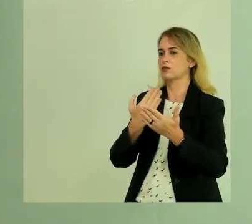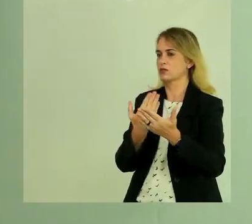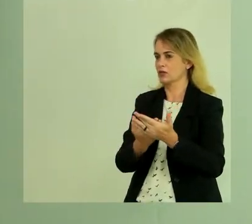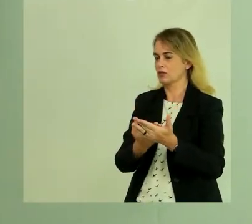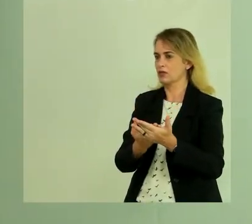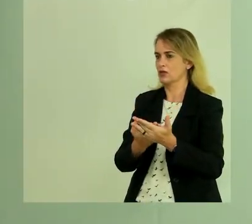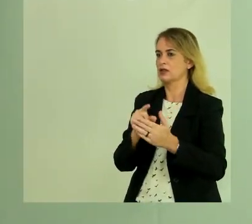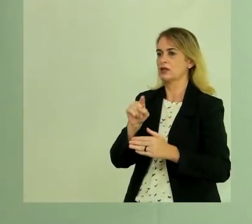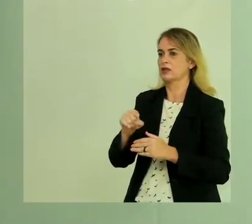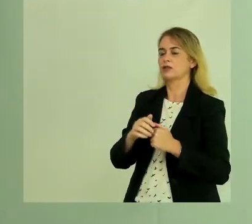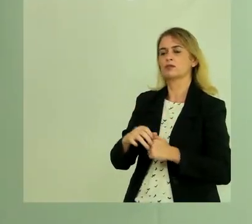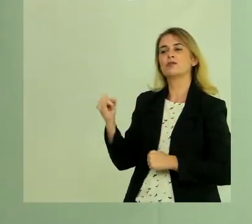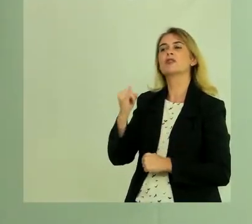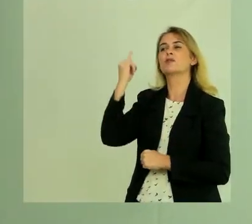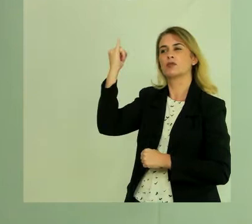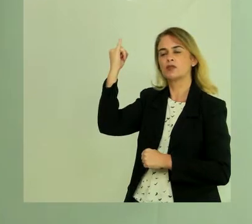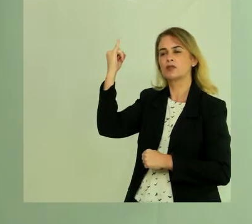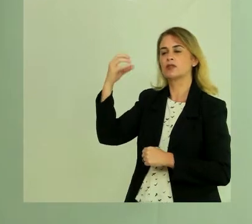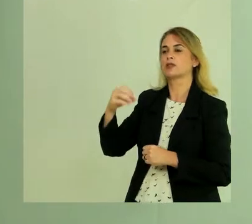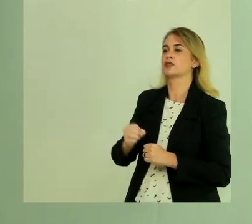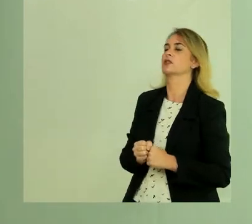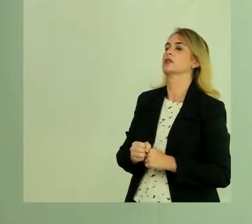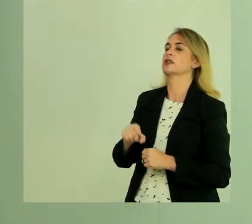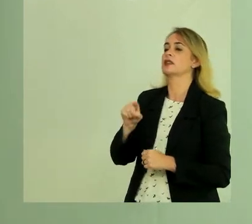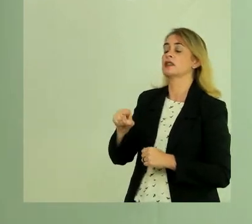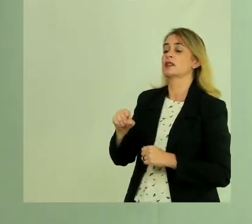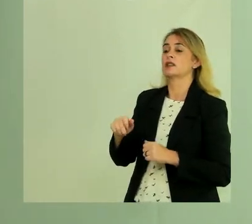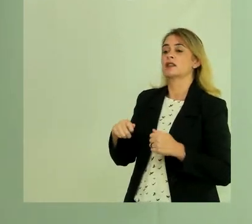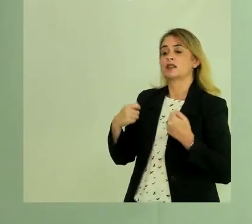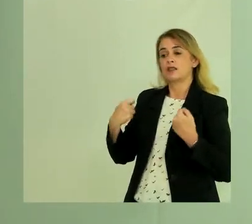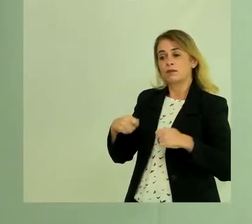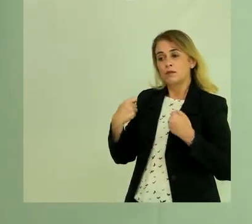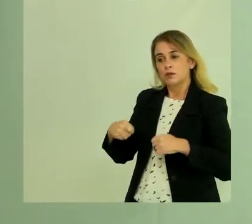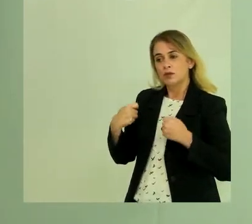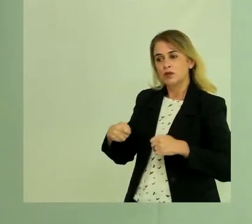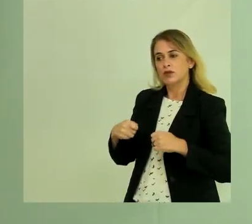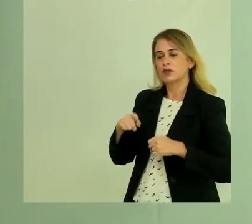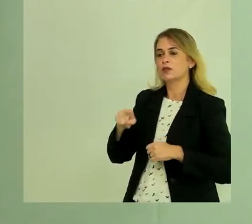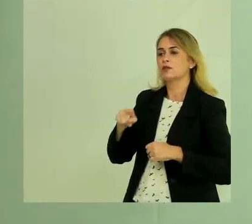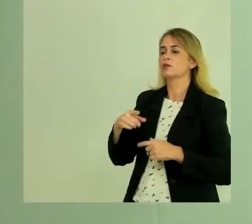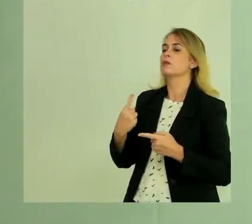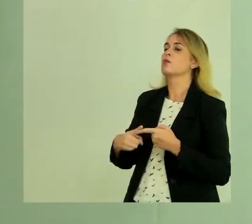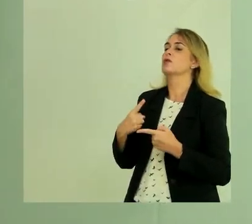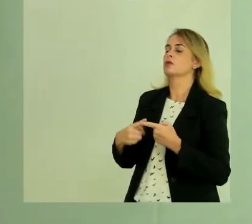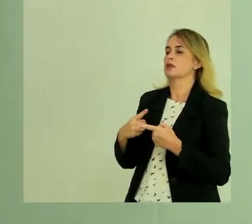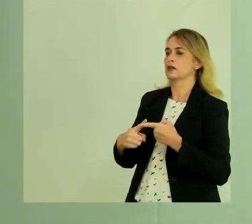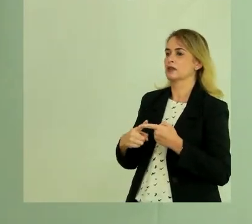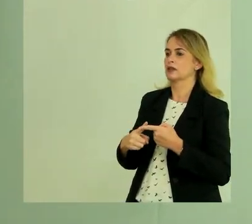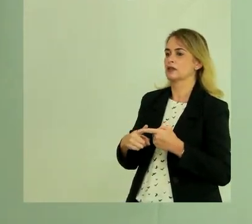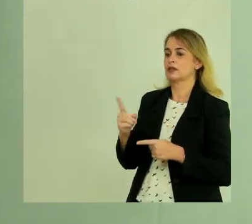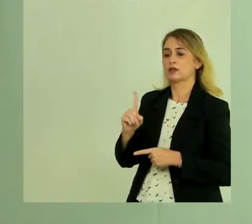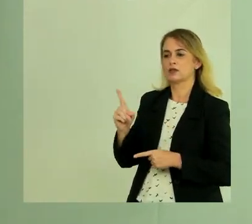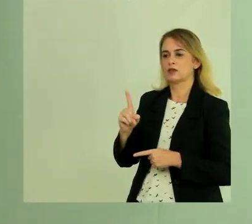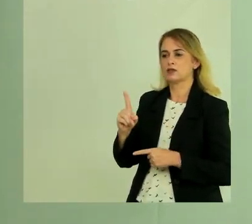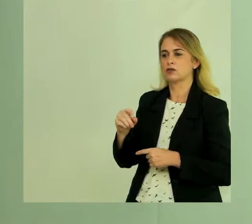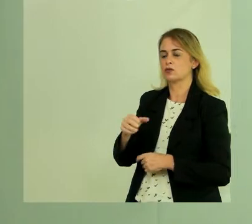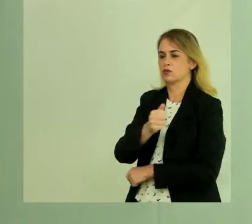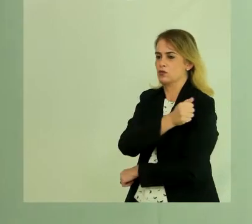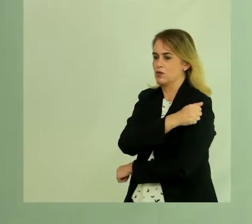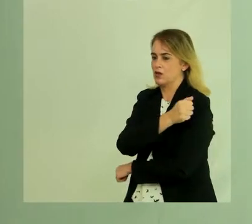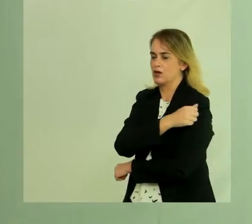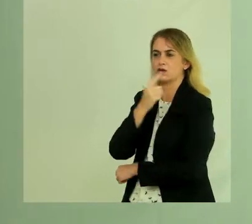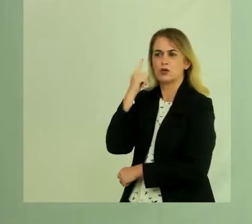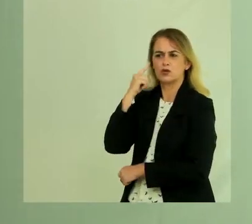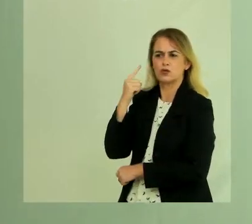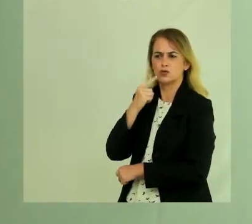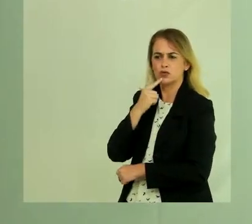é necessário o intérprete de Libras nas escolas. Por quê? Mesmo que não haja esse aluno surdo